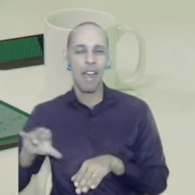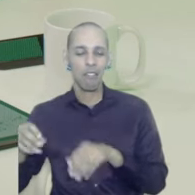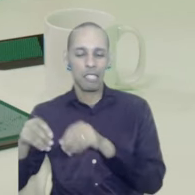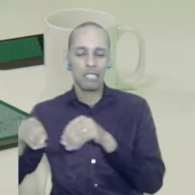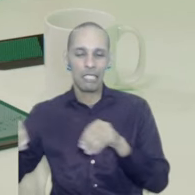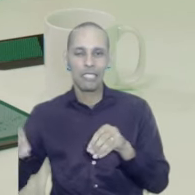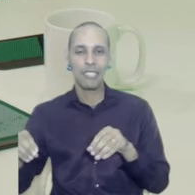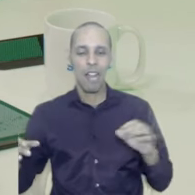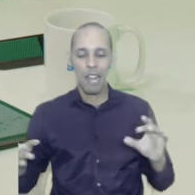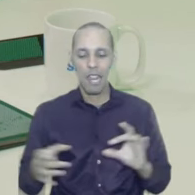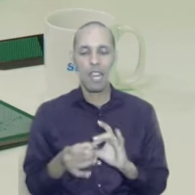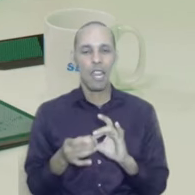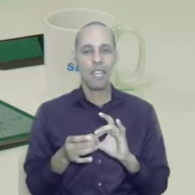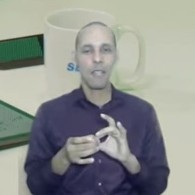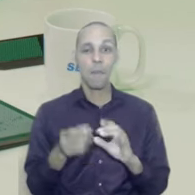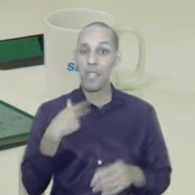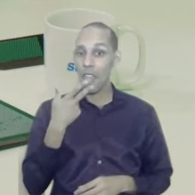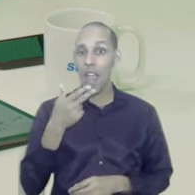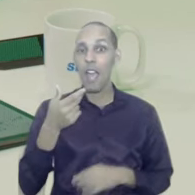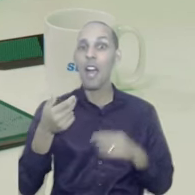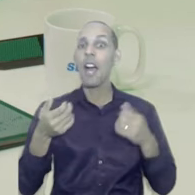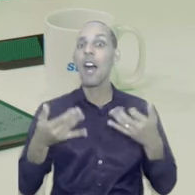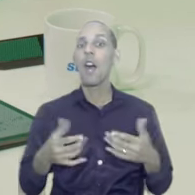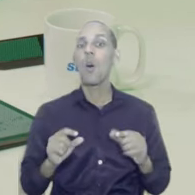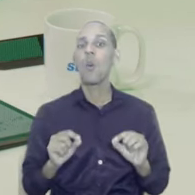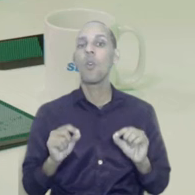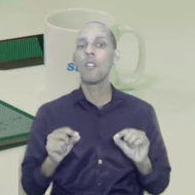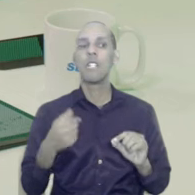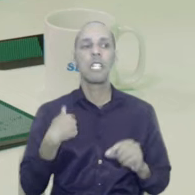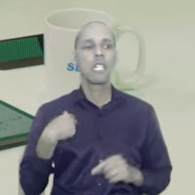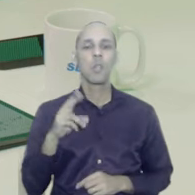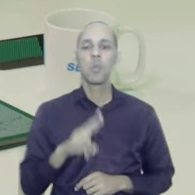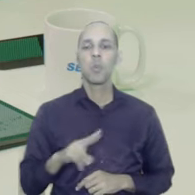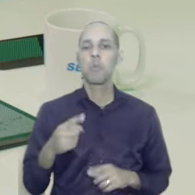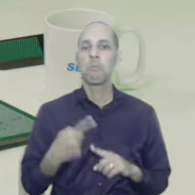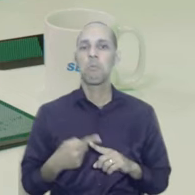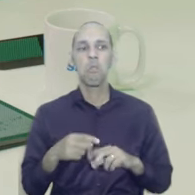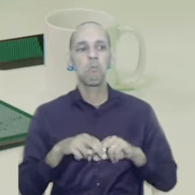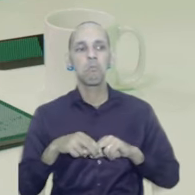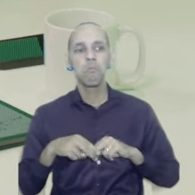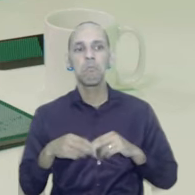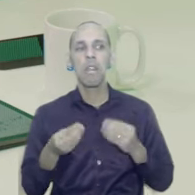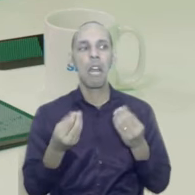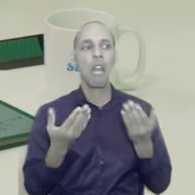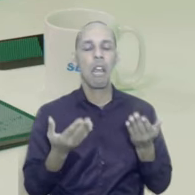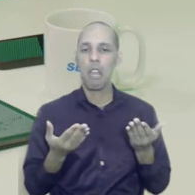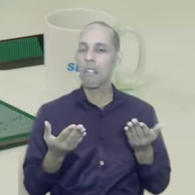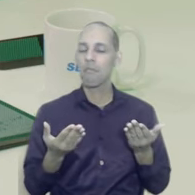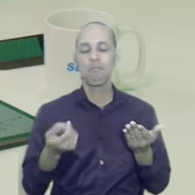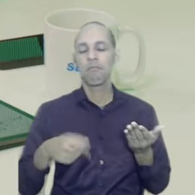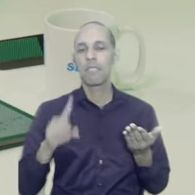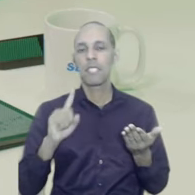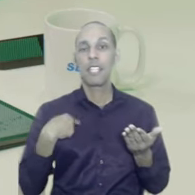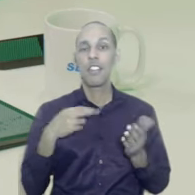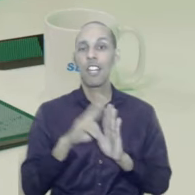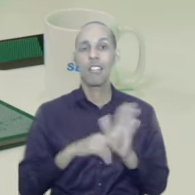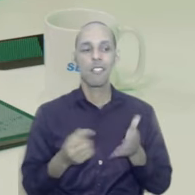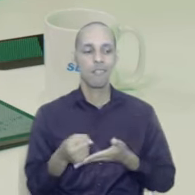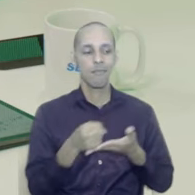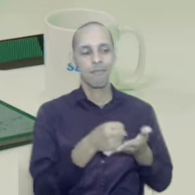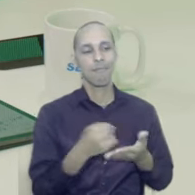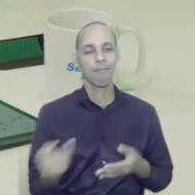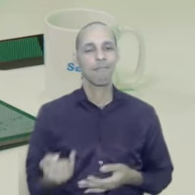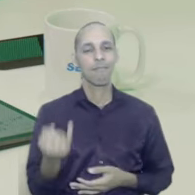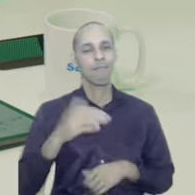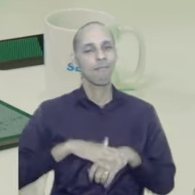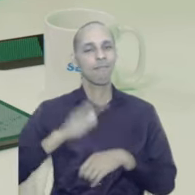falar no final para quem que eu usando Por que eu usando entregar resultado negócio é ess E